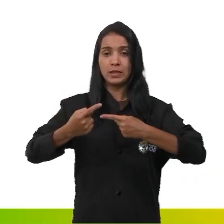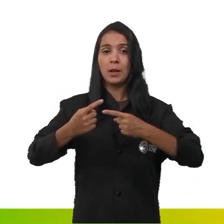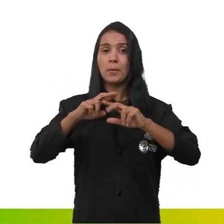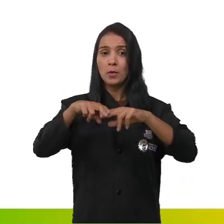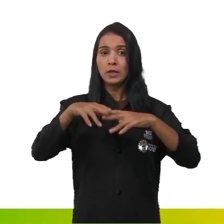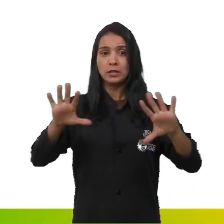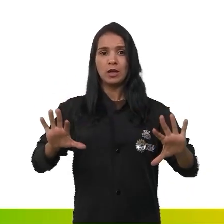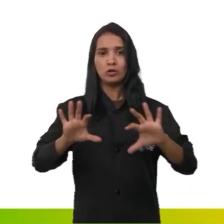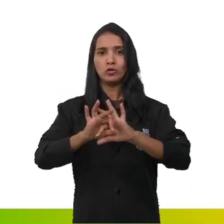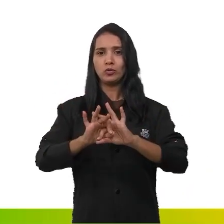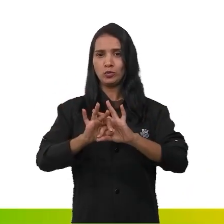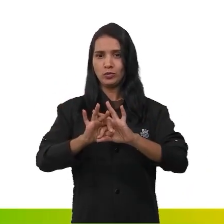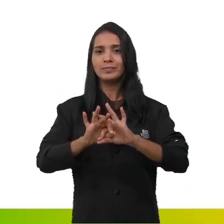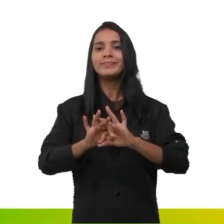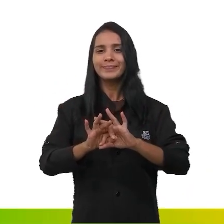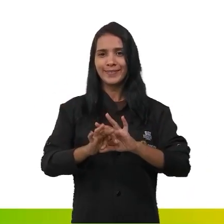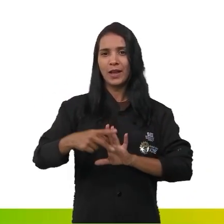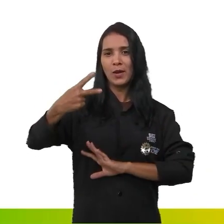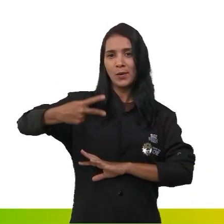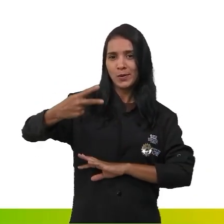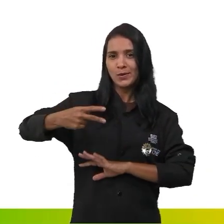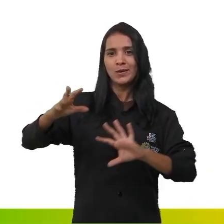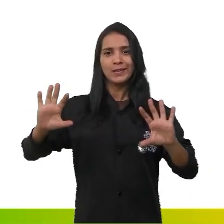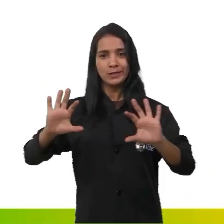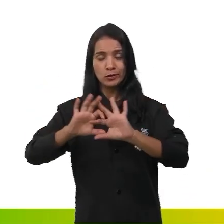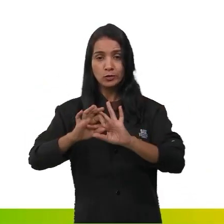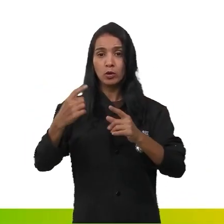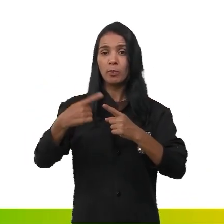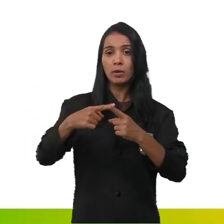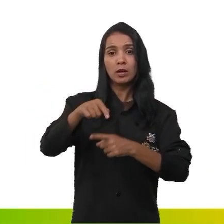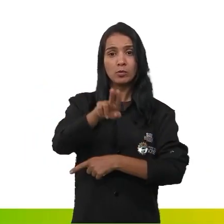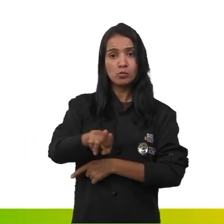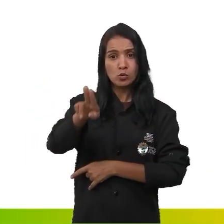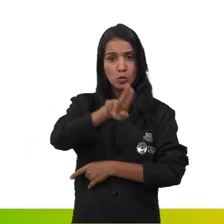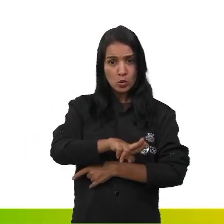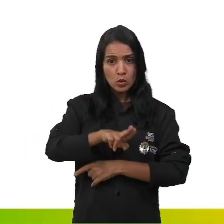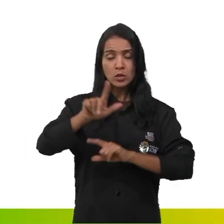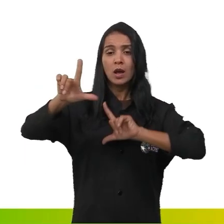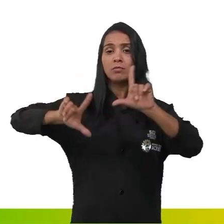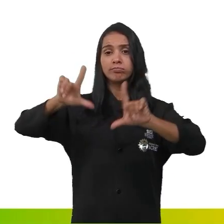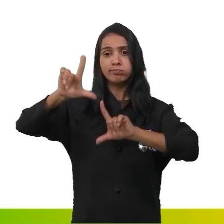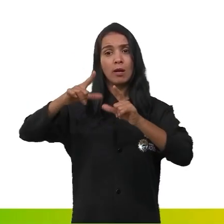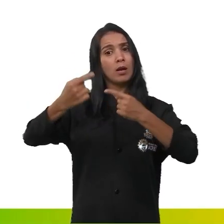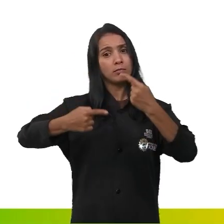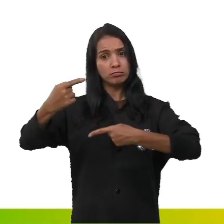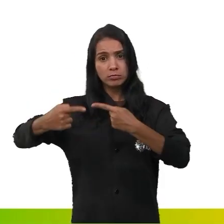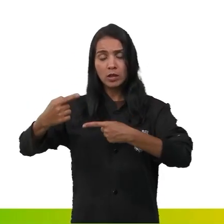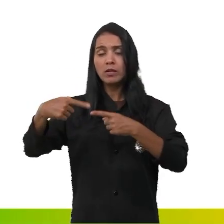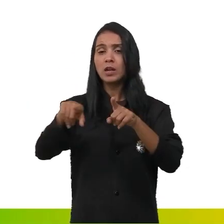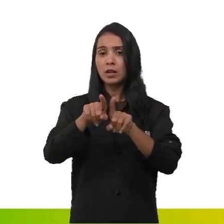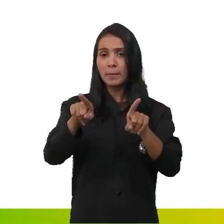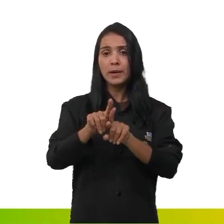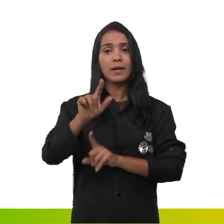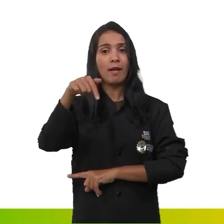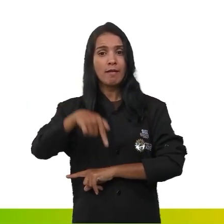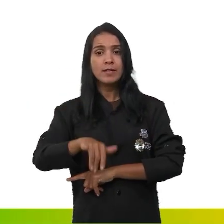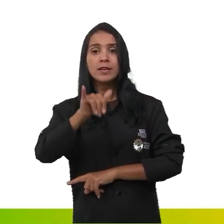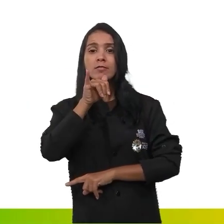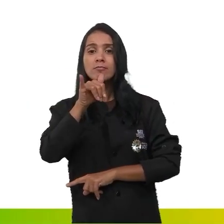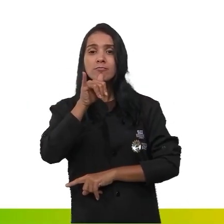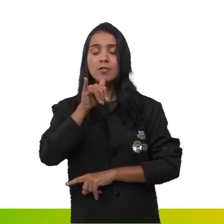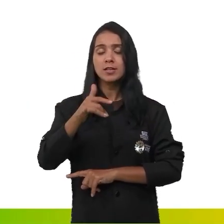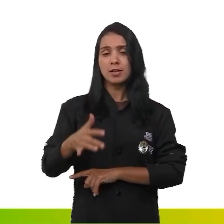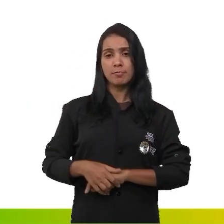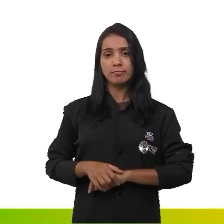dos meios de comunicação e o uso da propaganda política, ele ocorre com o populismo. Nós temos um exemplo no Brasil do Getúlio Vargas, que